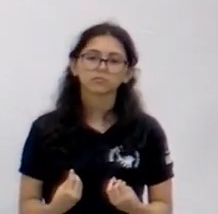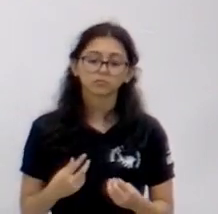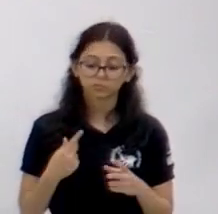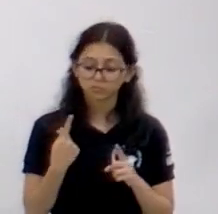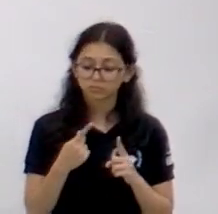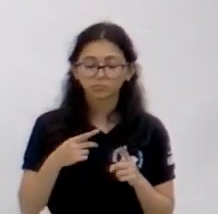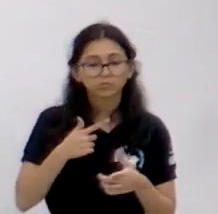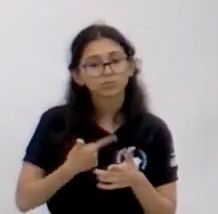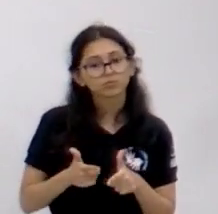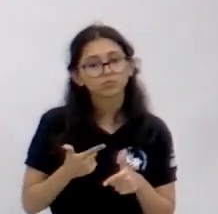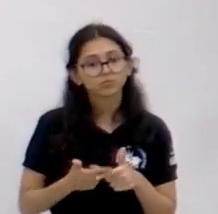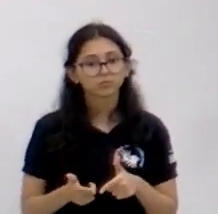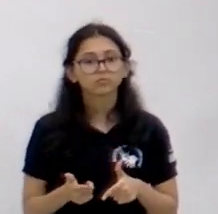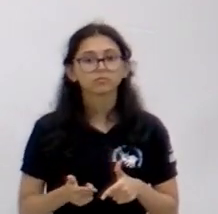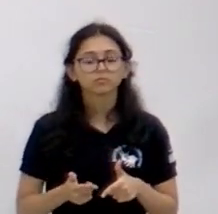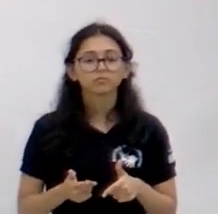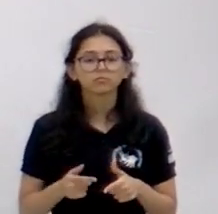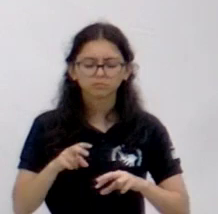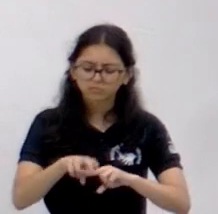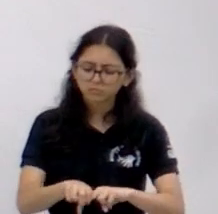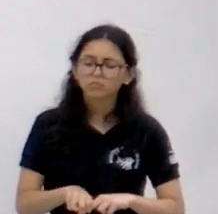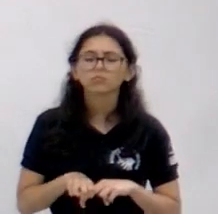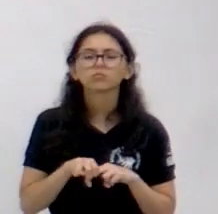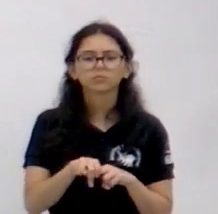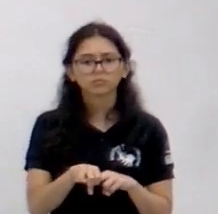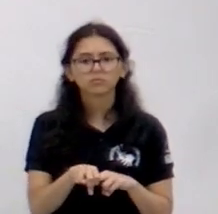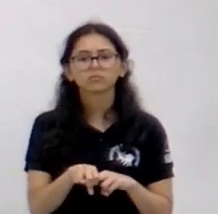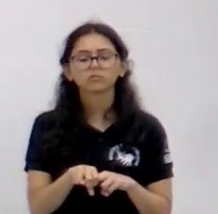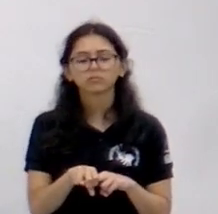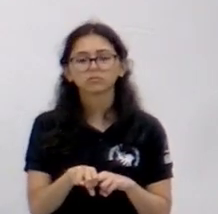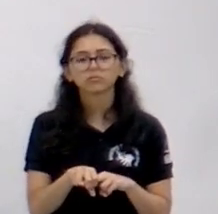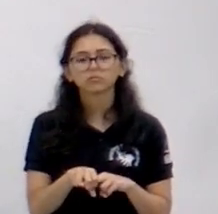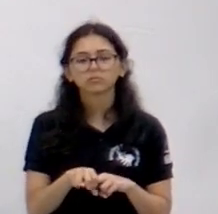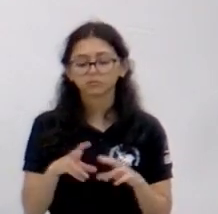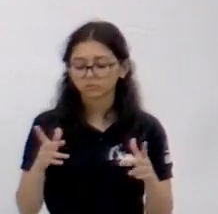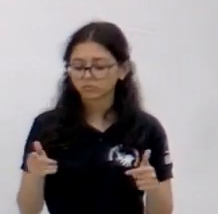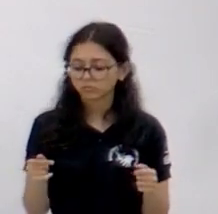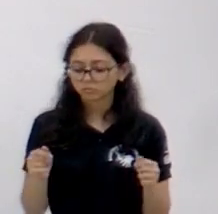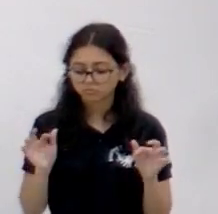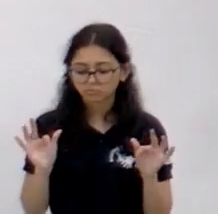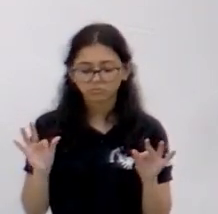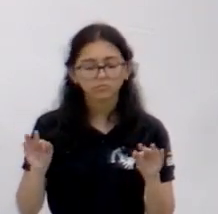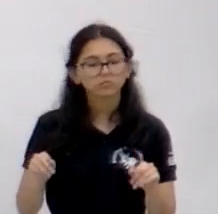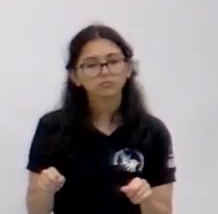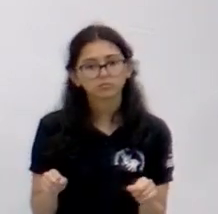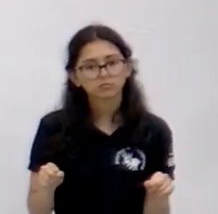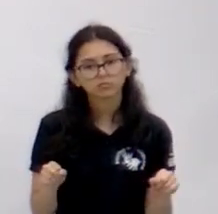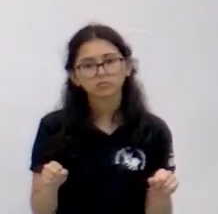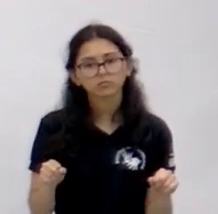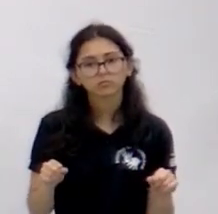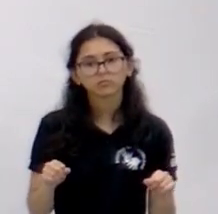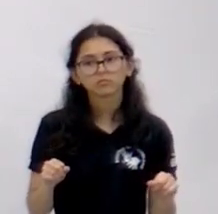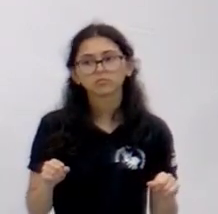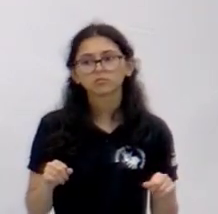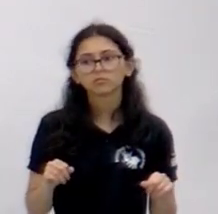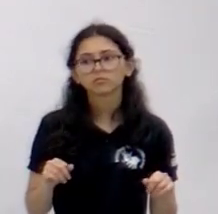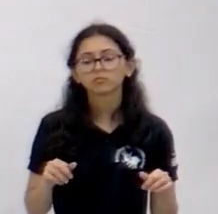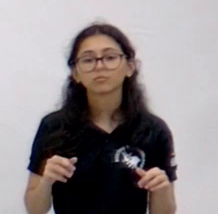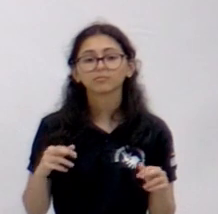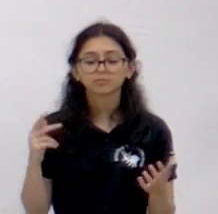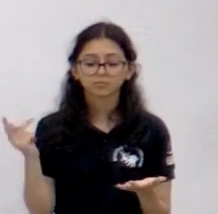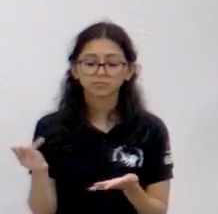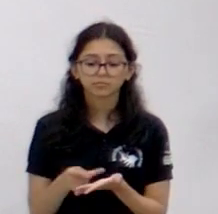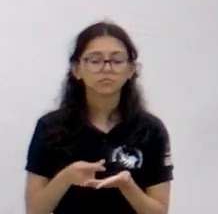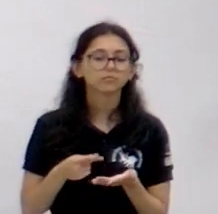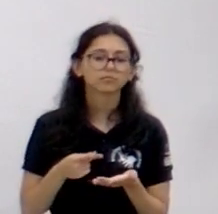motivo, tinha uma razão de ser, tudo aquilo tinha uma consequência em função de algo que aquele povo havia realizado diante de